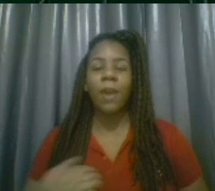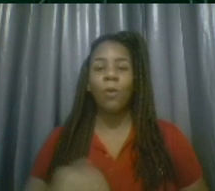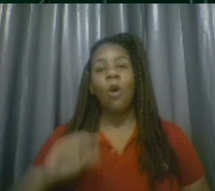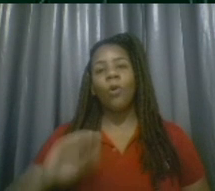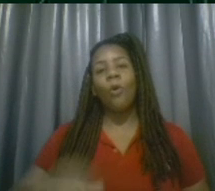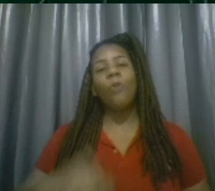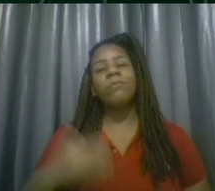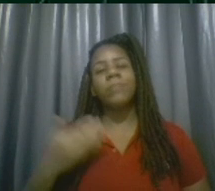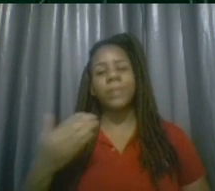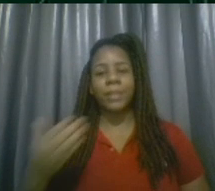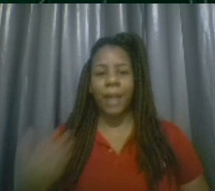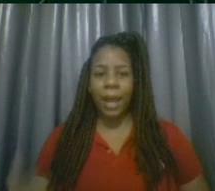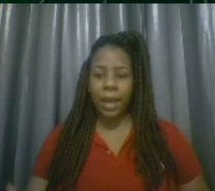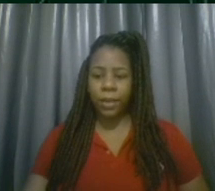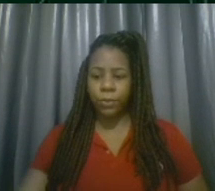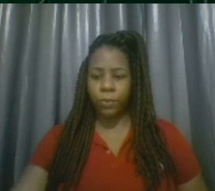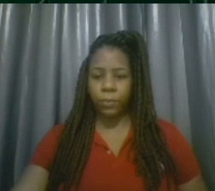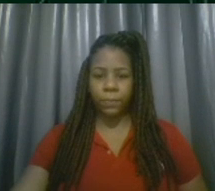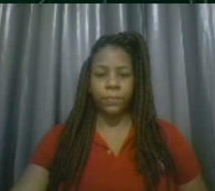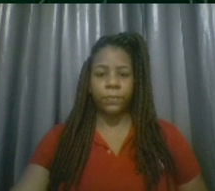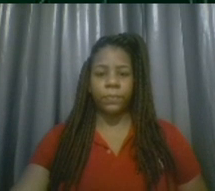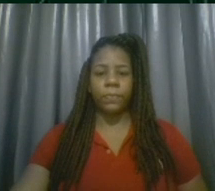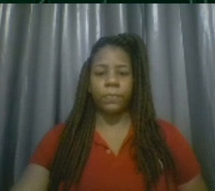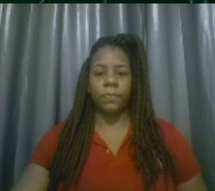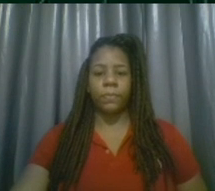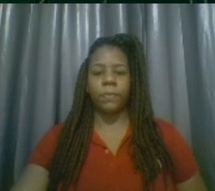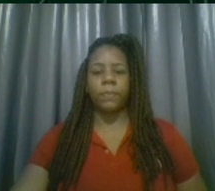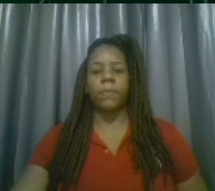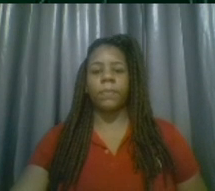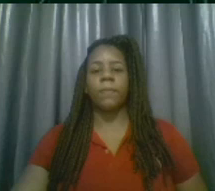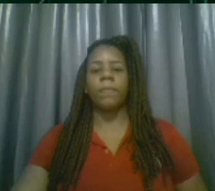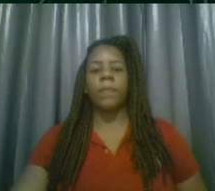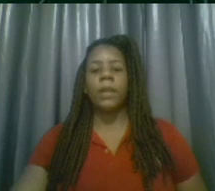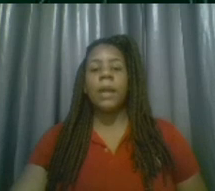É o contrário.